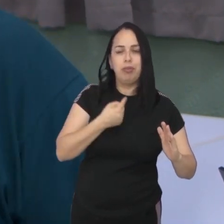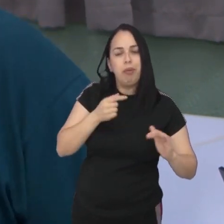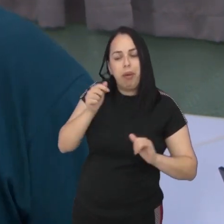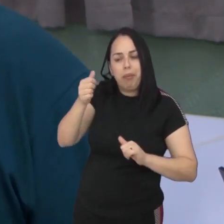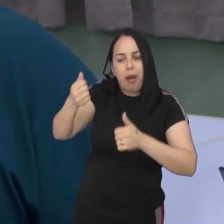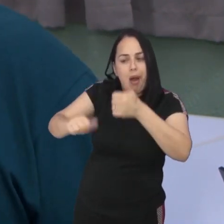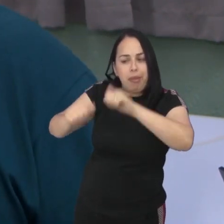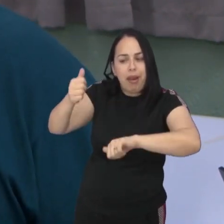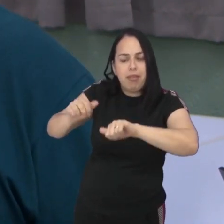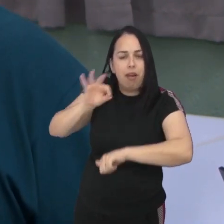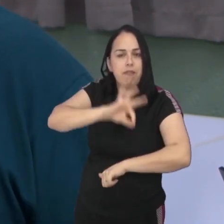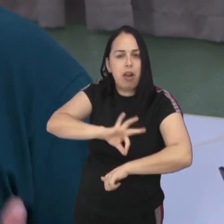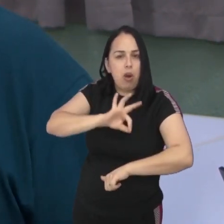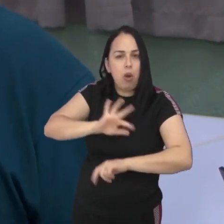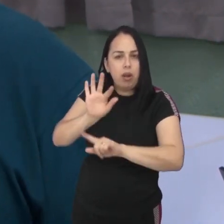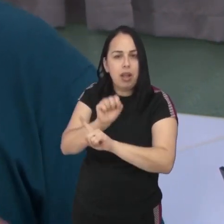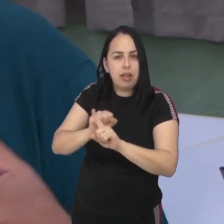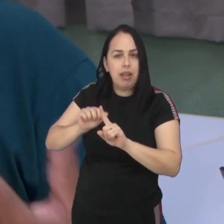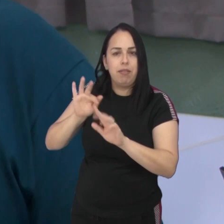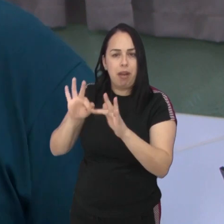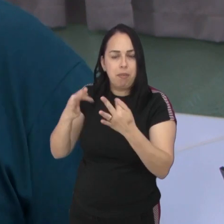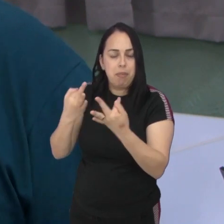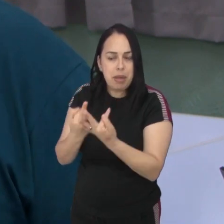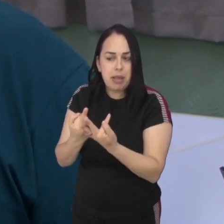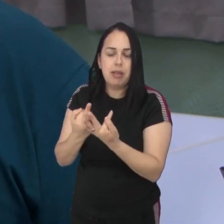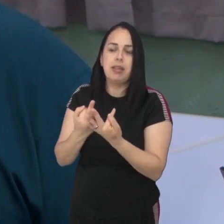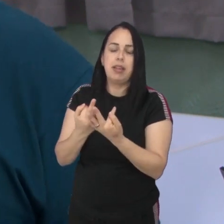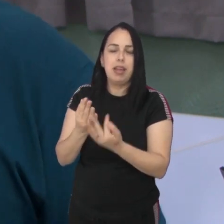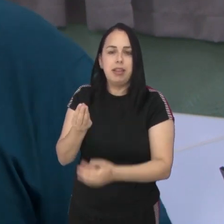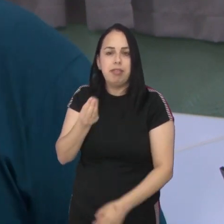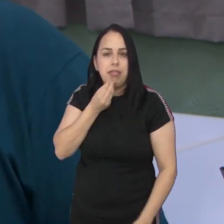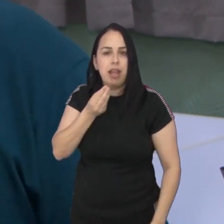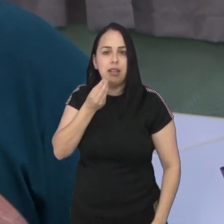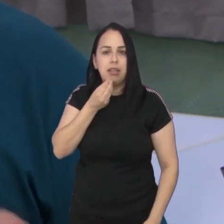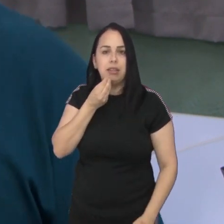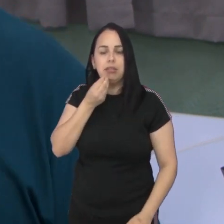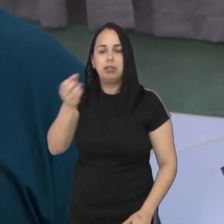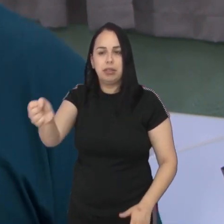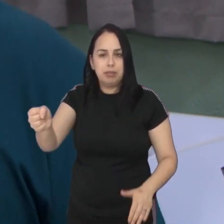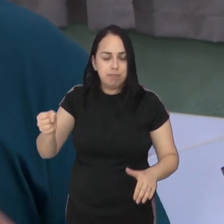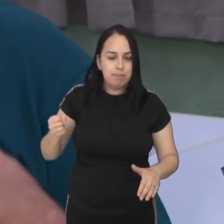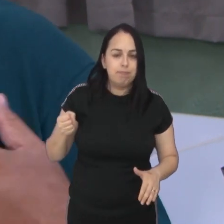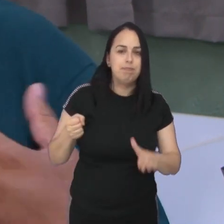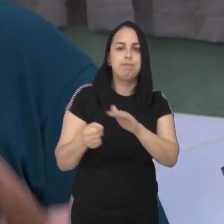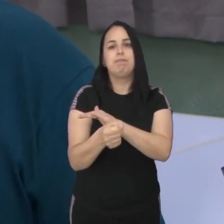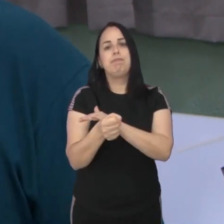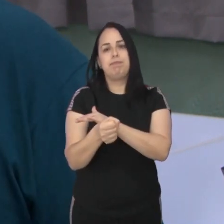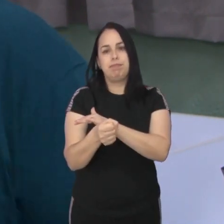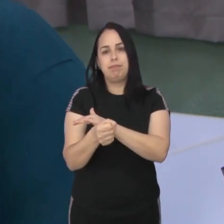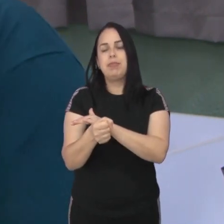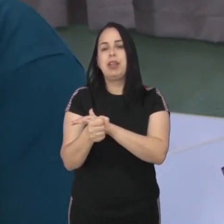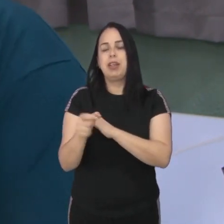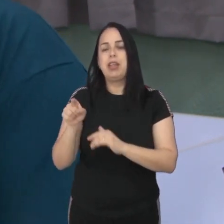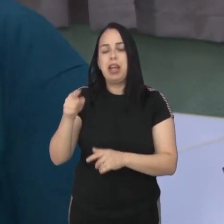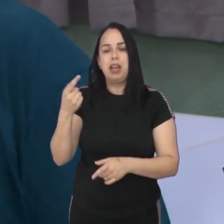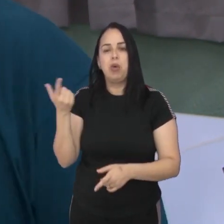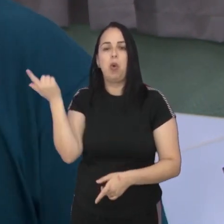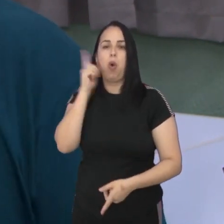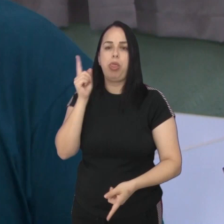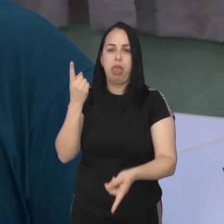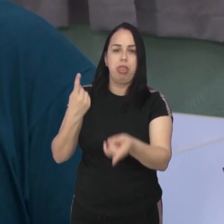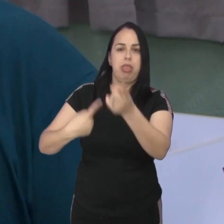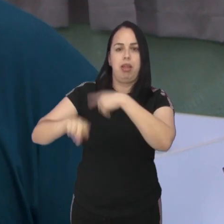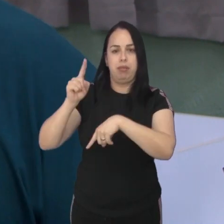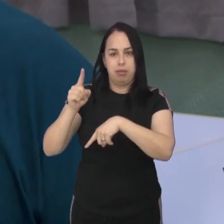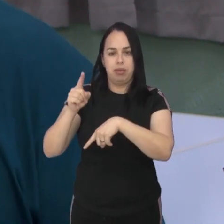a análise socioeconômica da família, nós vamos verificar as condições e criar possibilidades para que ele